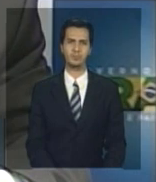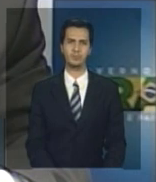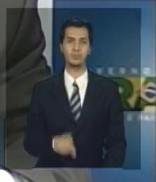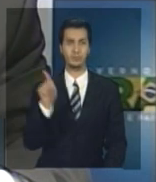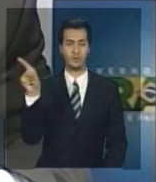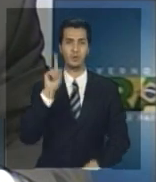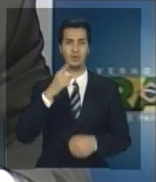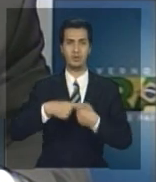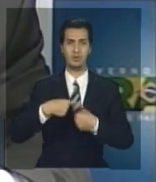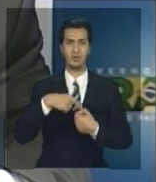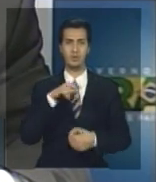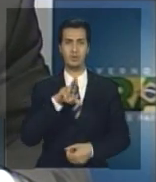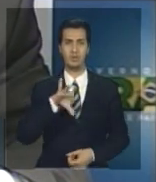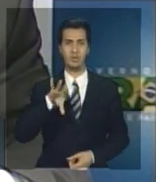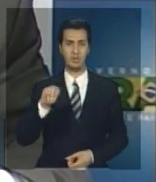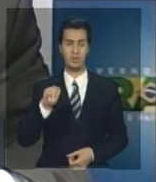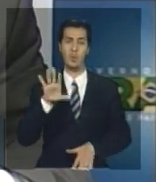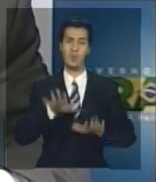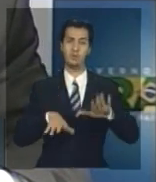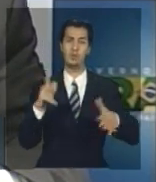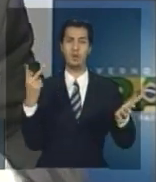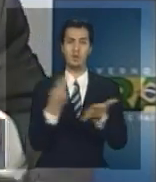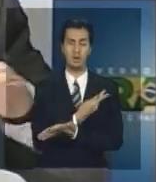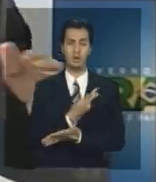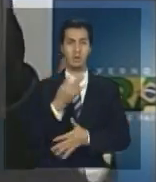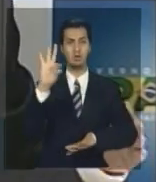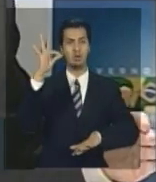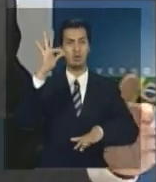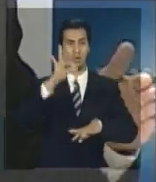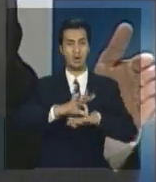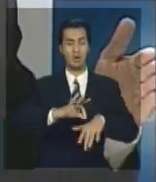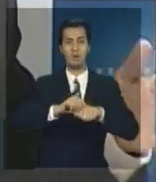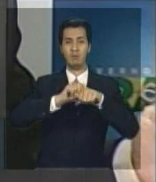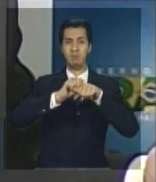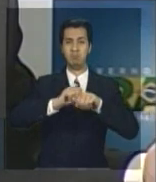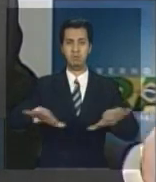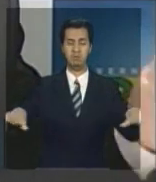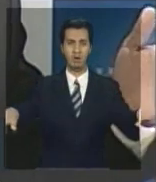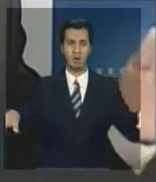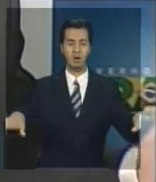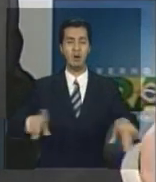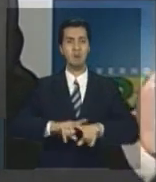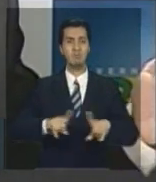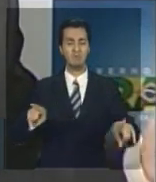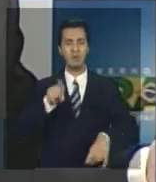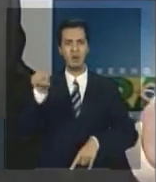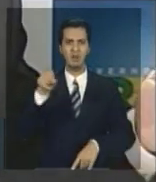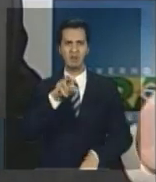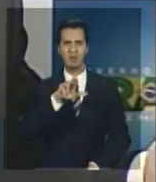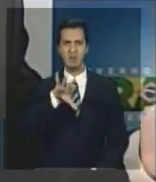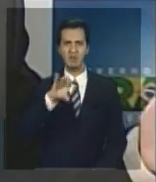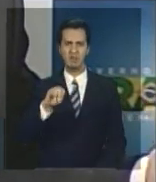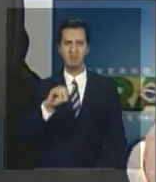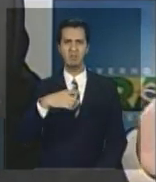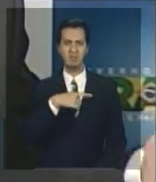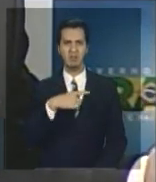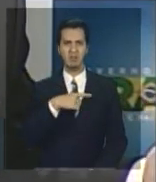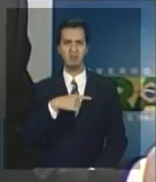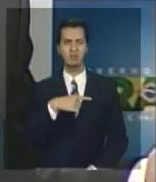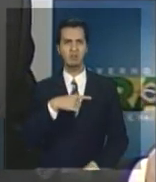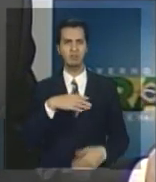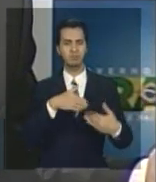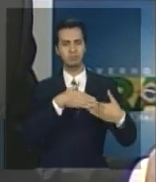com risco de ter uma das maiores epidemias da sua história, nós estamos tendo no Rio de Janeiro o maior período na história do Rio